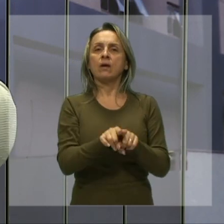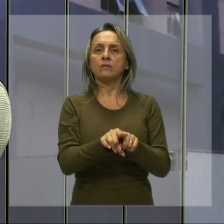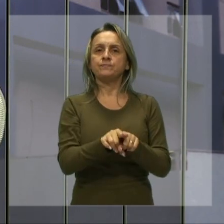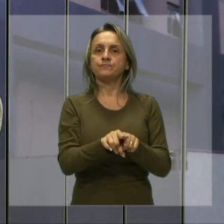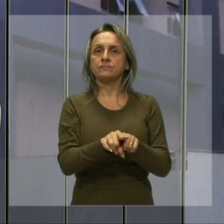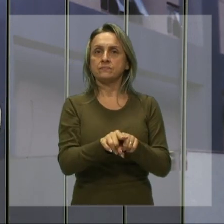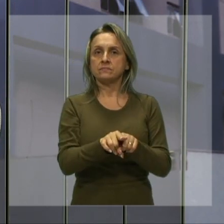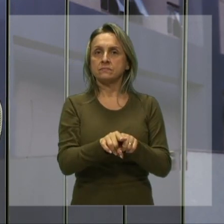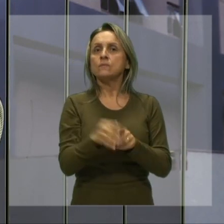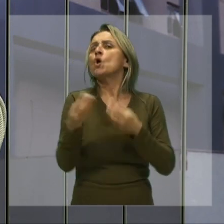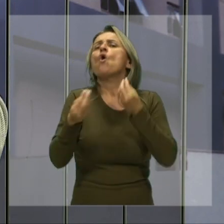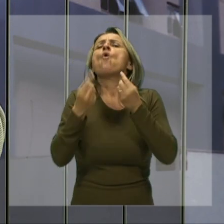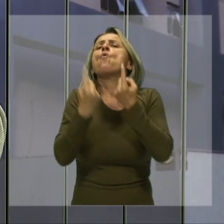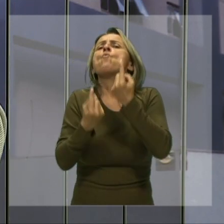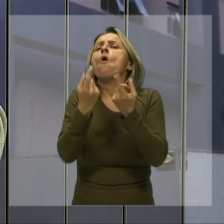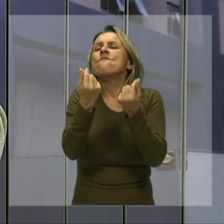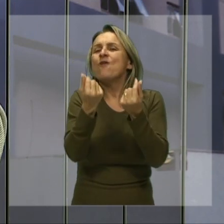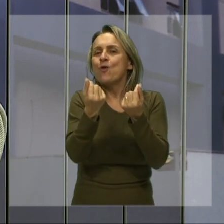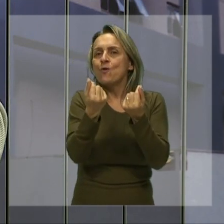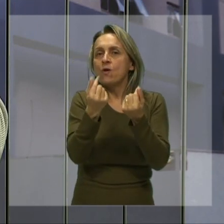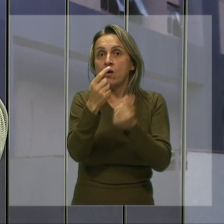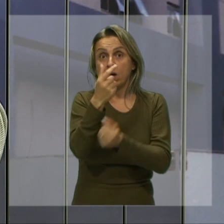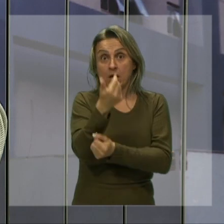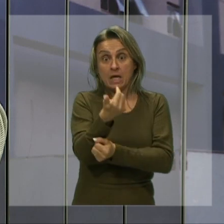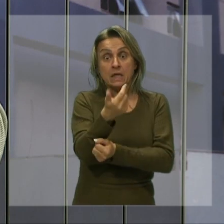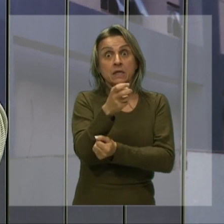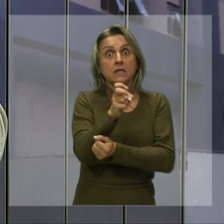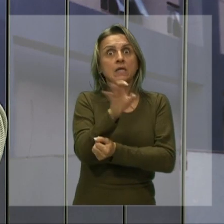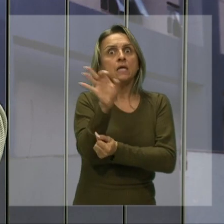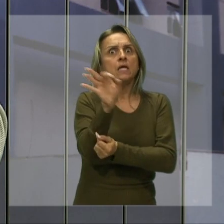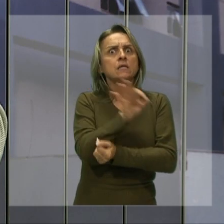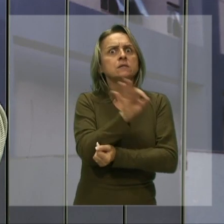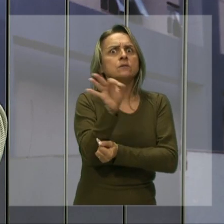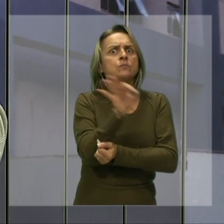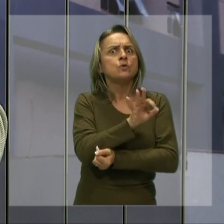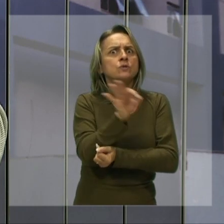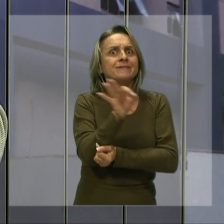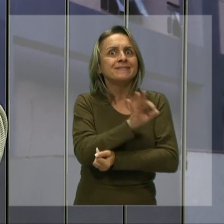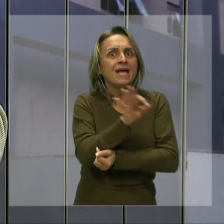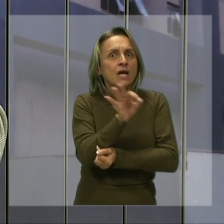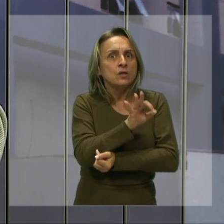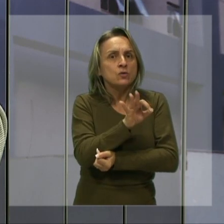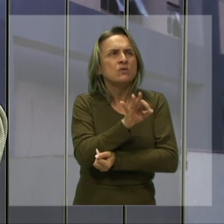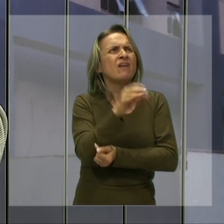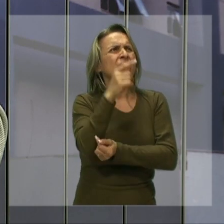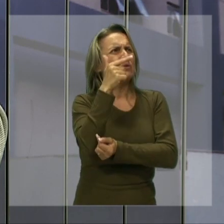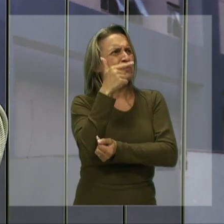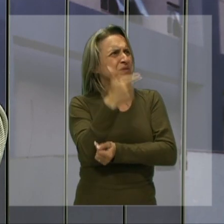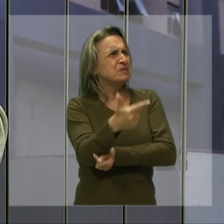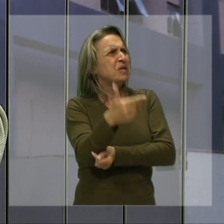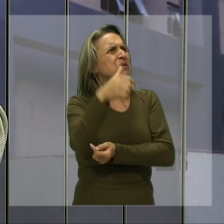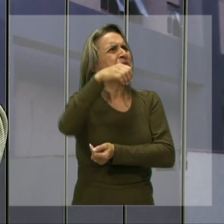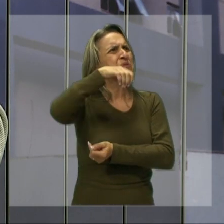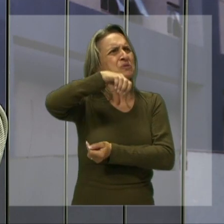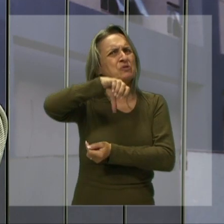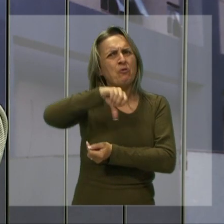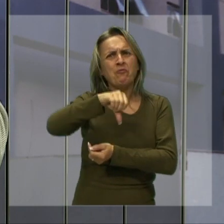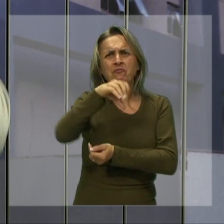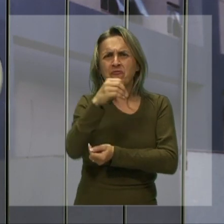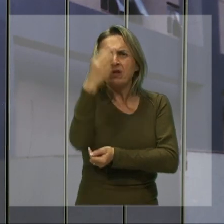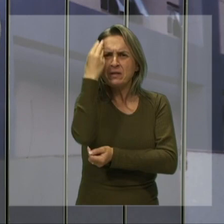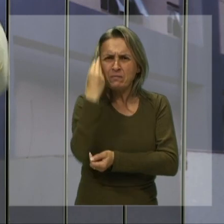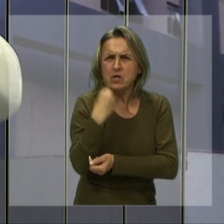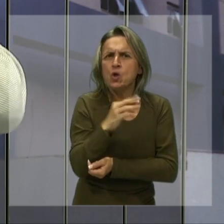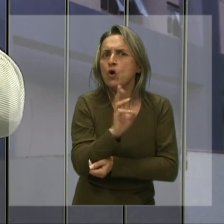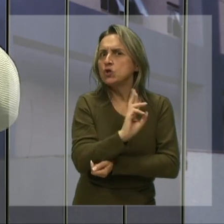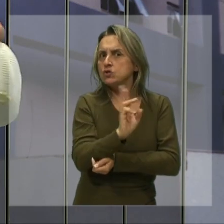tinha 15% do orçamento, que já dava 290 e poucos milhões de reais, que